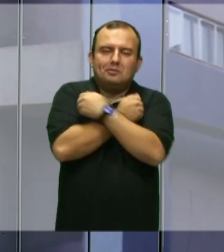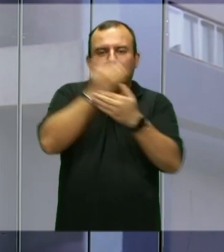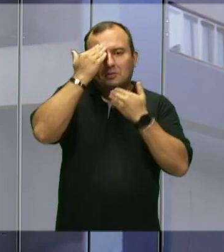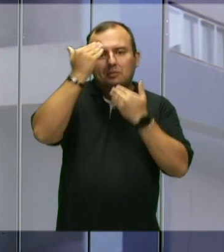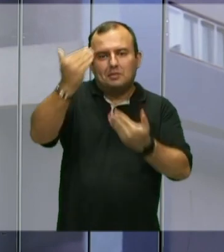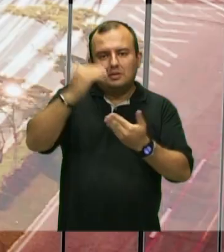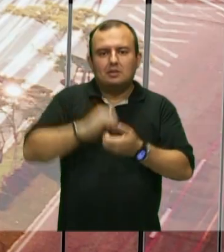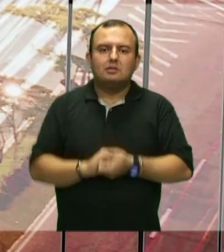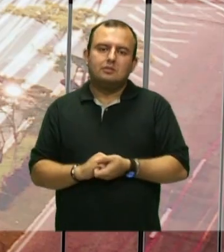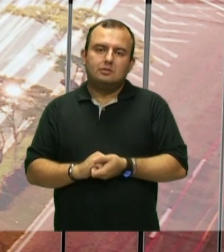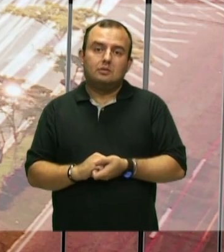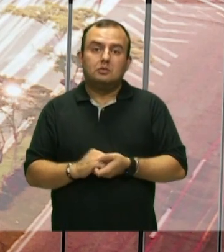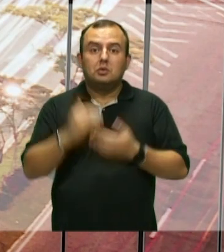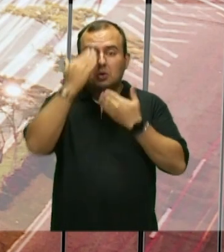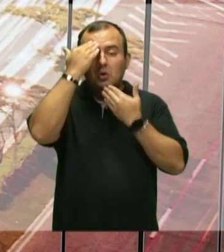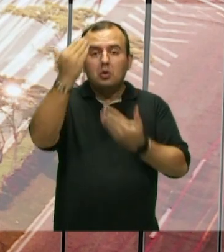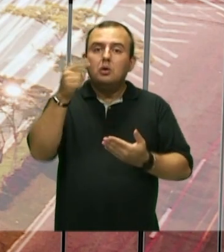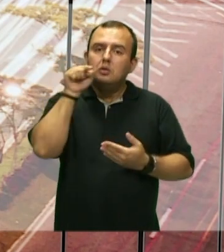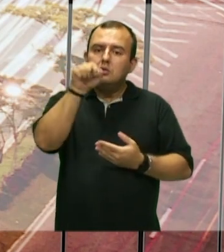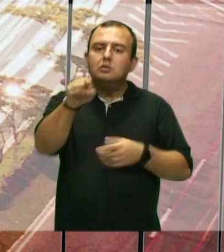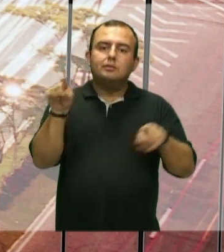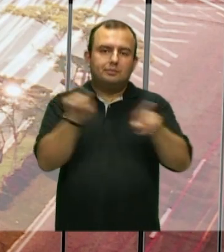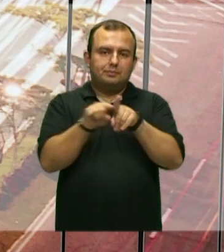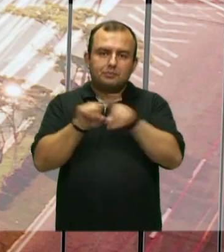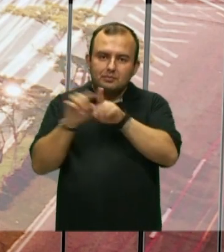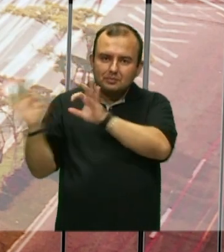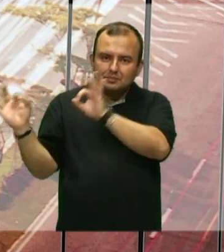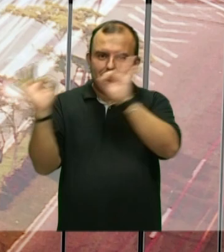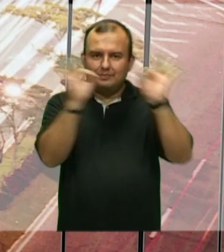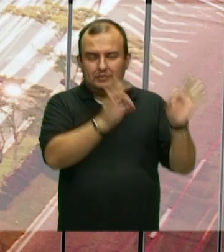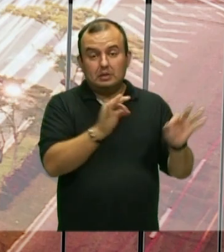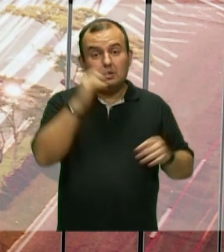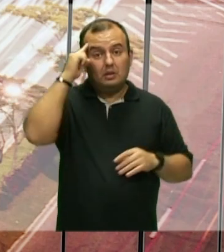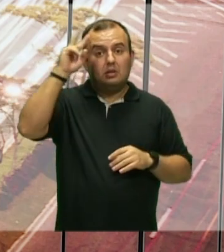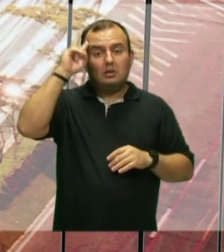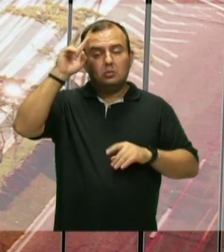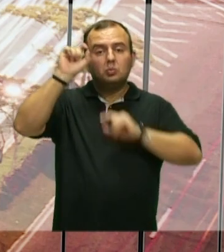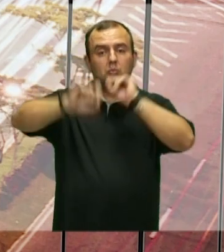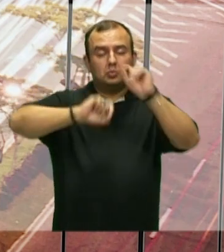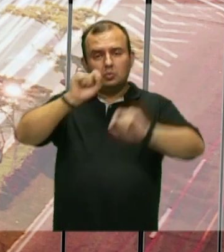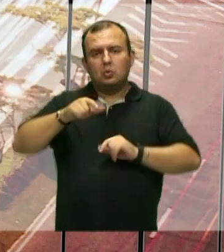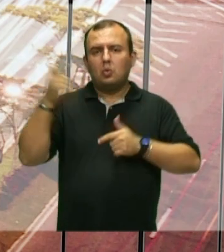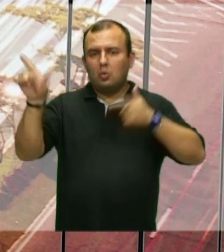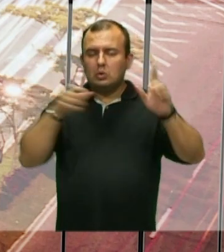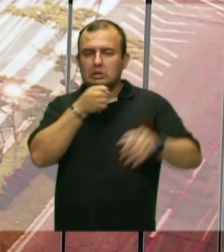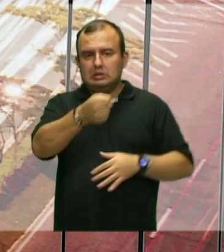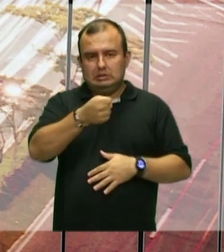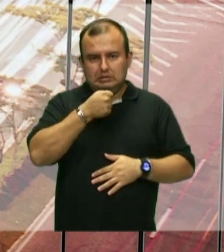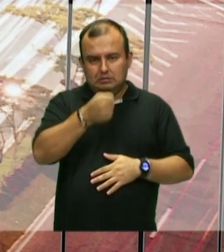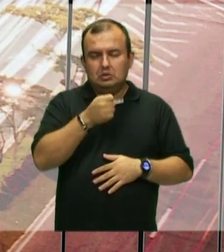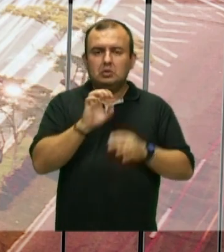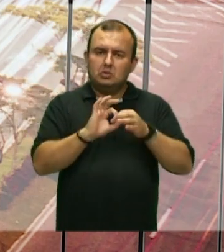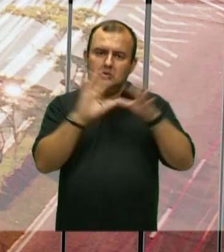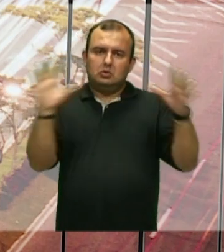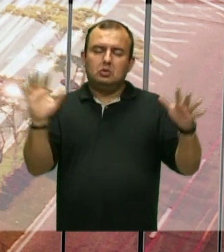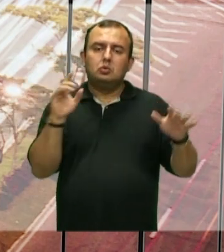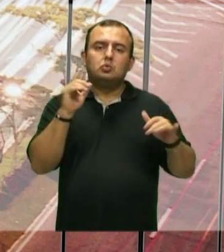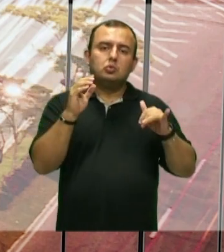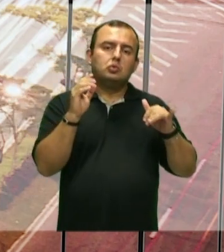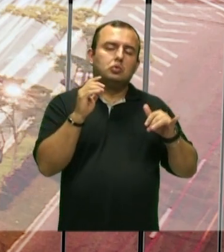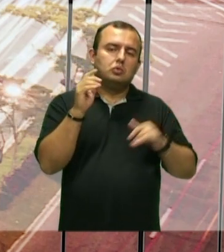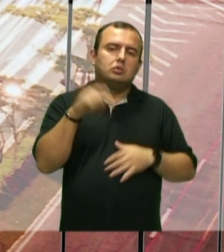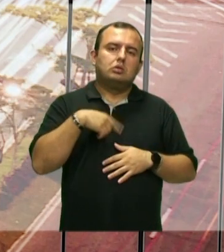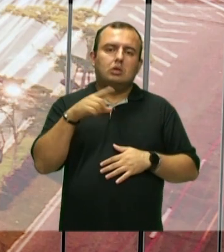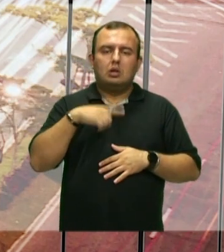obrigado. E obrigado a você também que nos acompanhou. Lembrando que esta e outras entrevistas estão disponíveis no canal